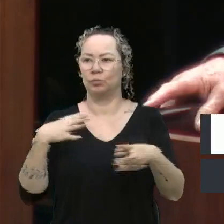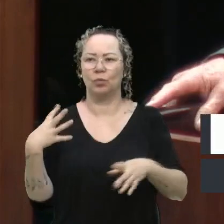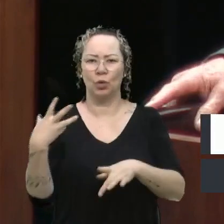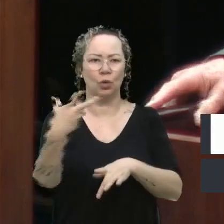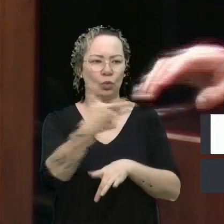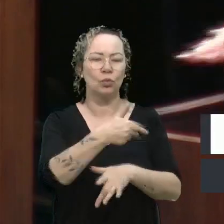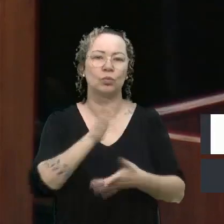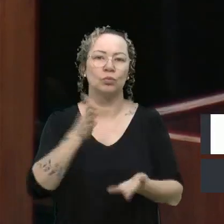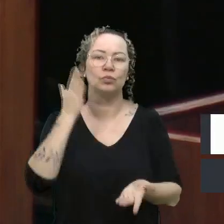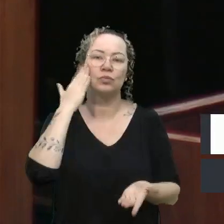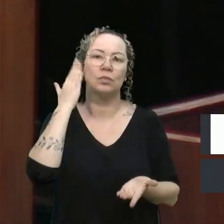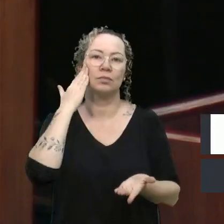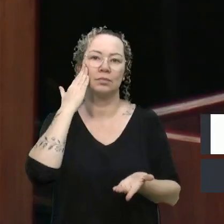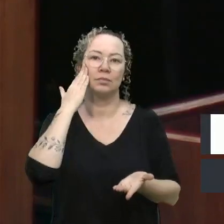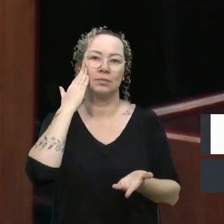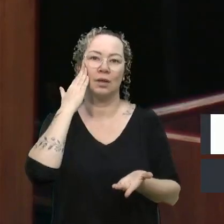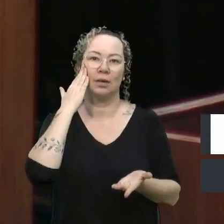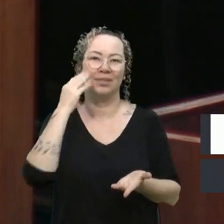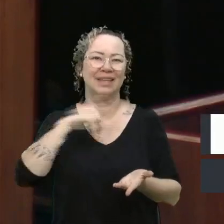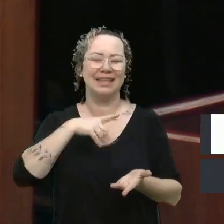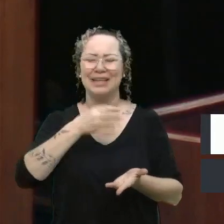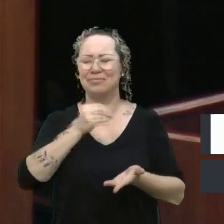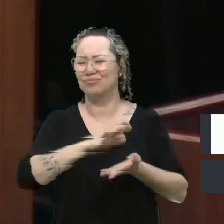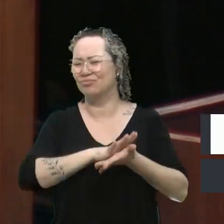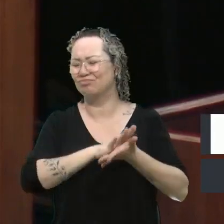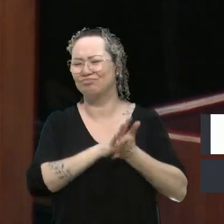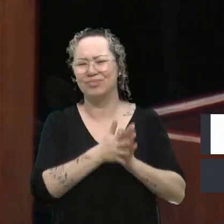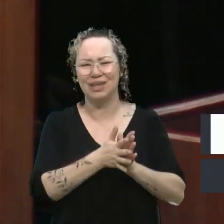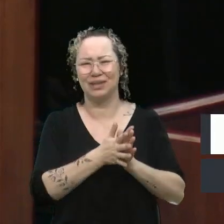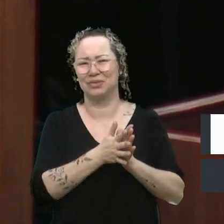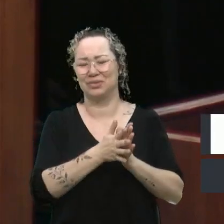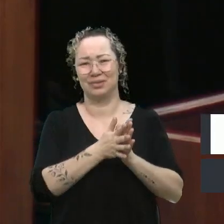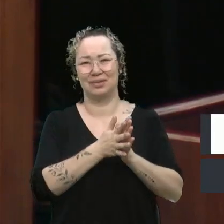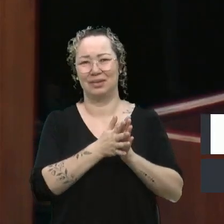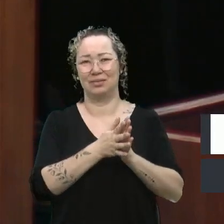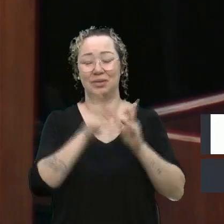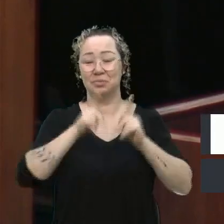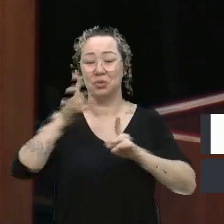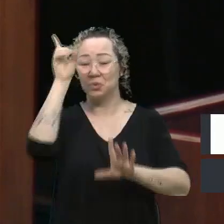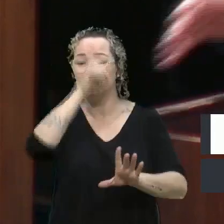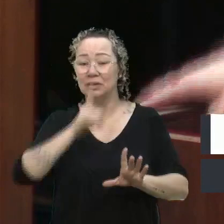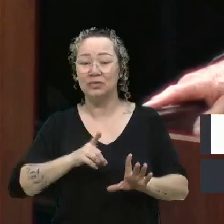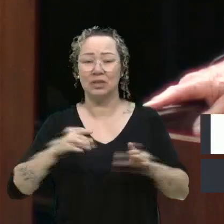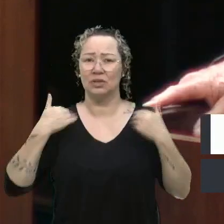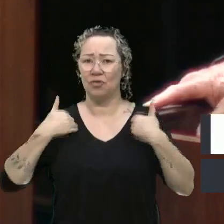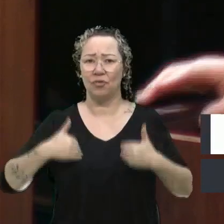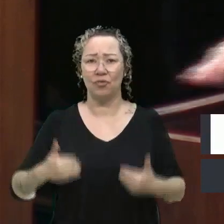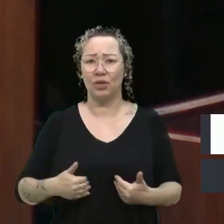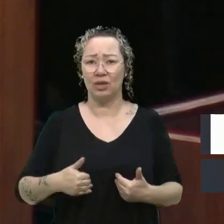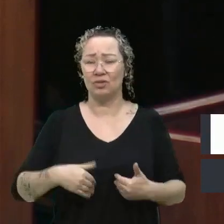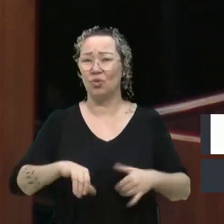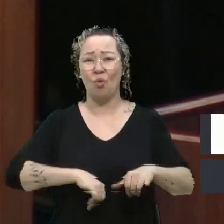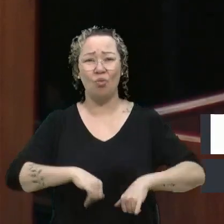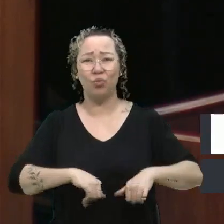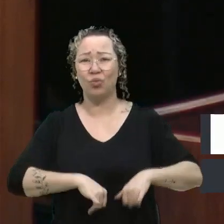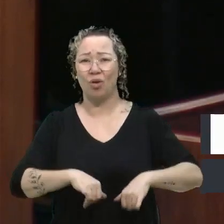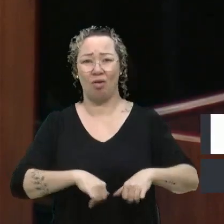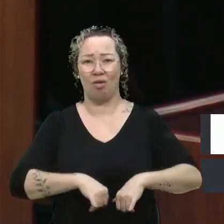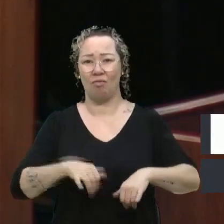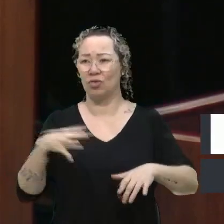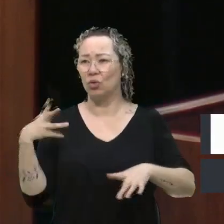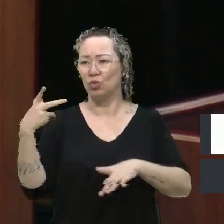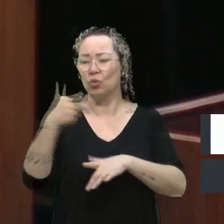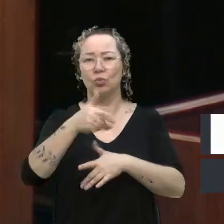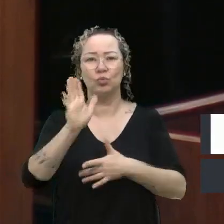sabemos da discriminação que os deficientes físicos sofrem. Todos nós